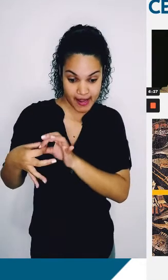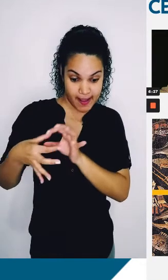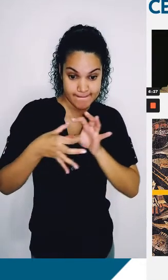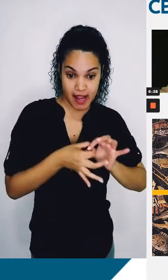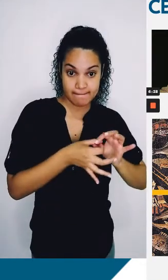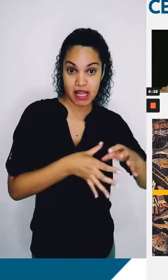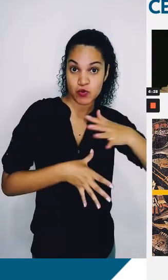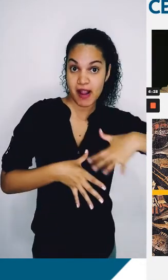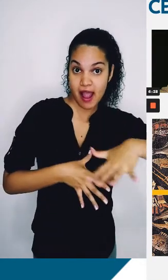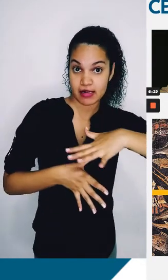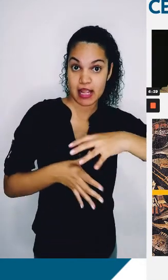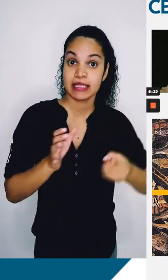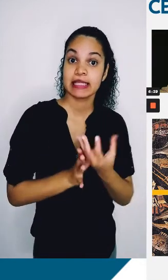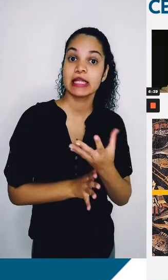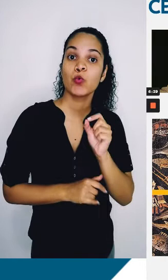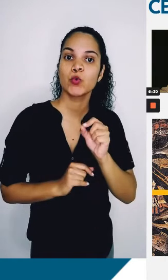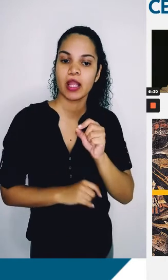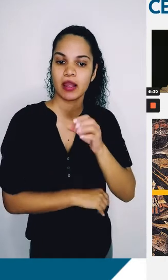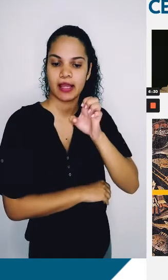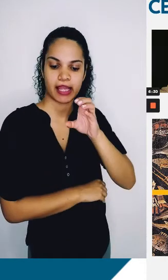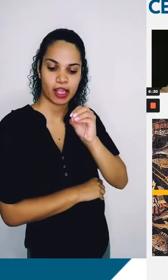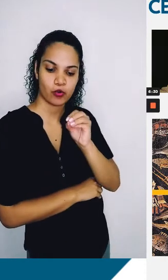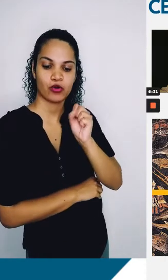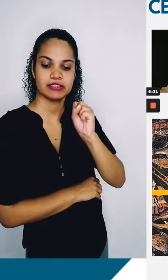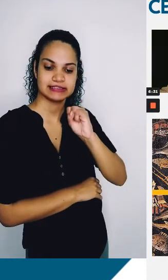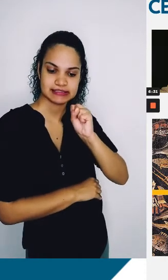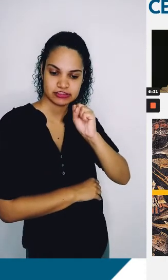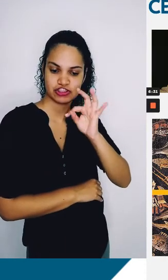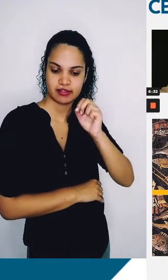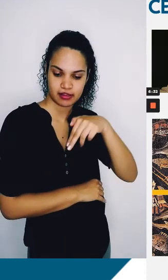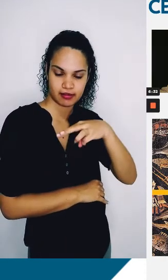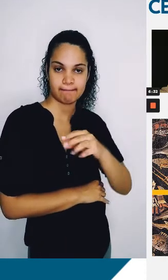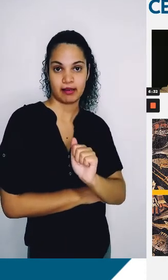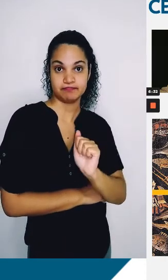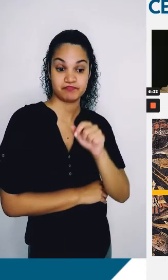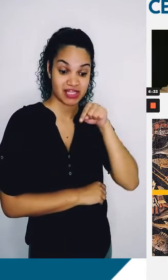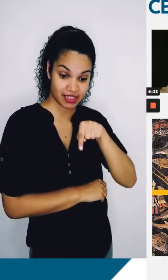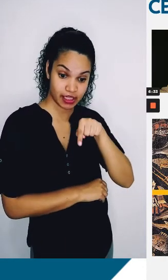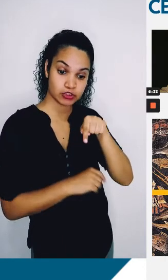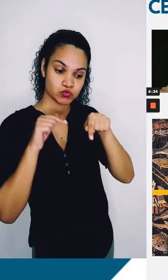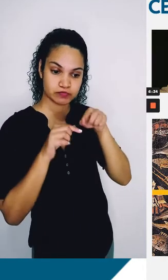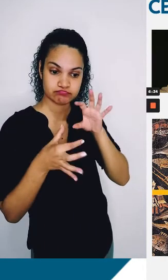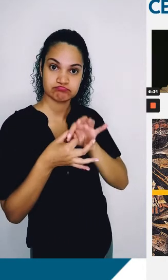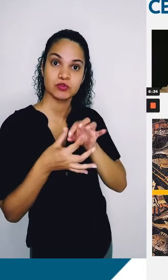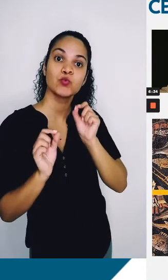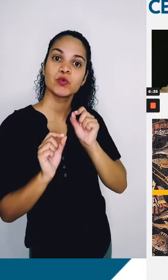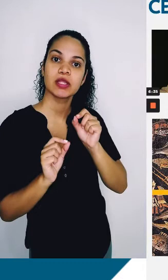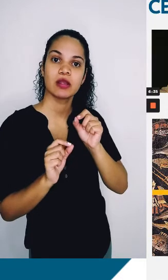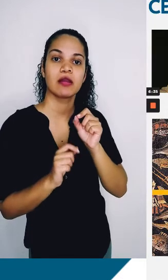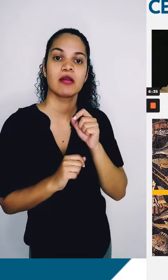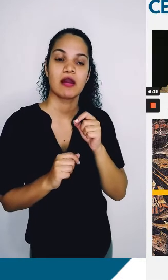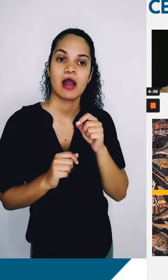coexiste numa região, formando o que nós chamamos de ecossistema, que também abrange os fatores